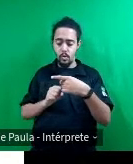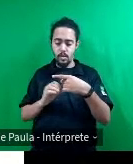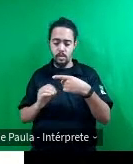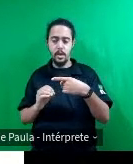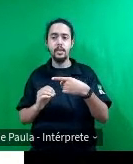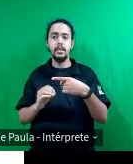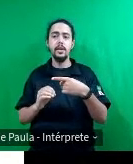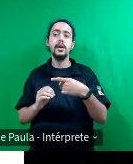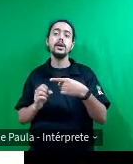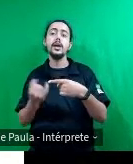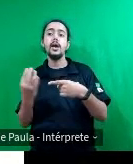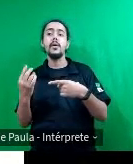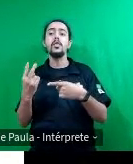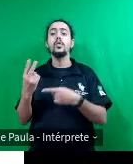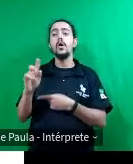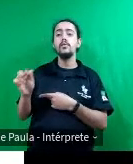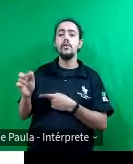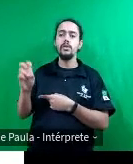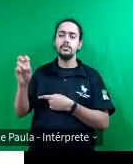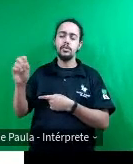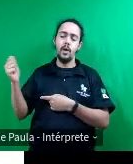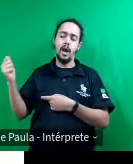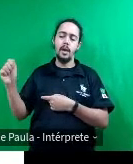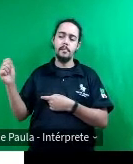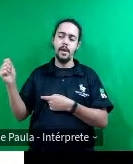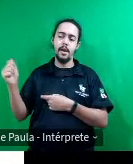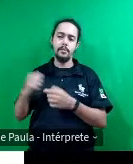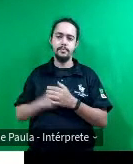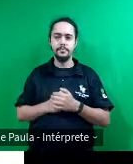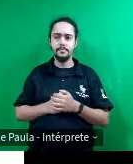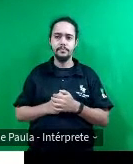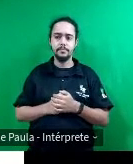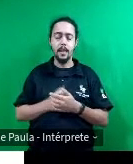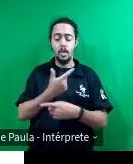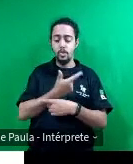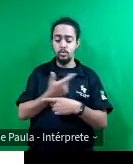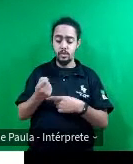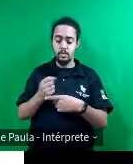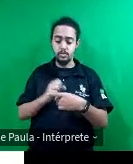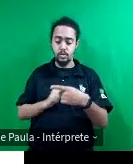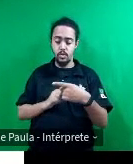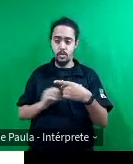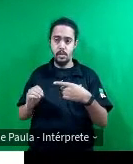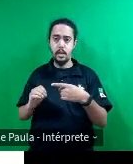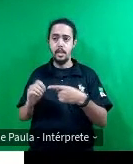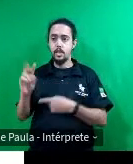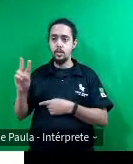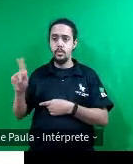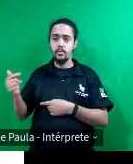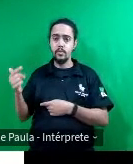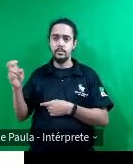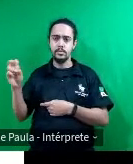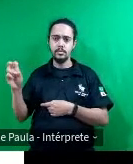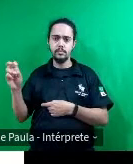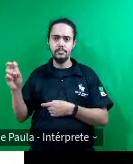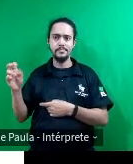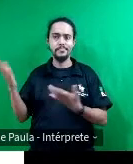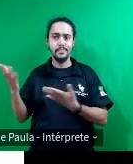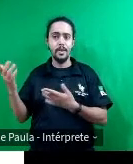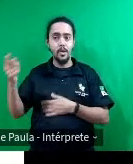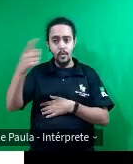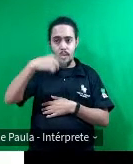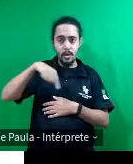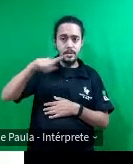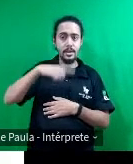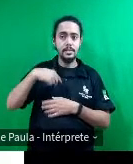soma de todos os 5. Vai ser 200 por 80, 2,5 amperes. Perceba que lá na solução pelo divisor